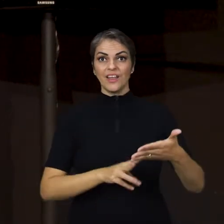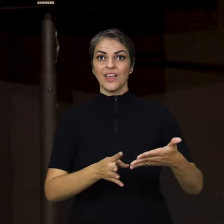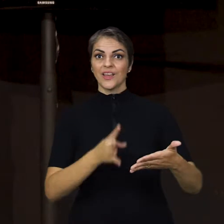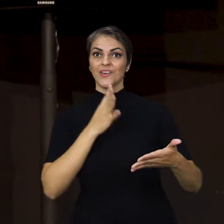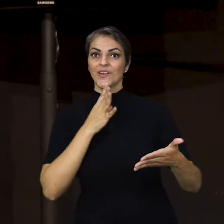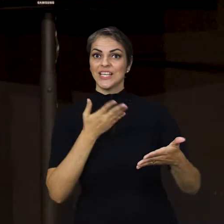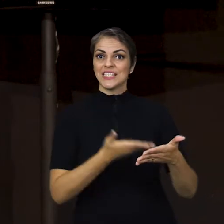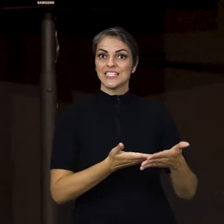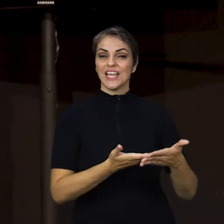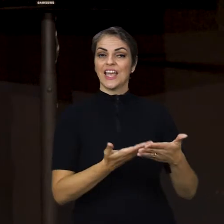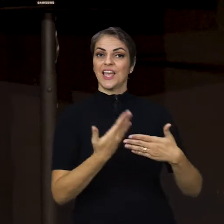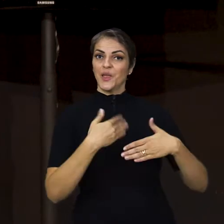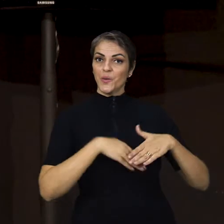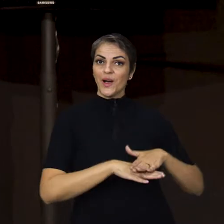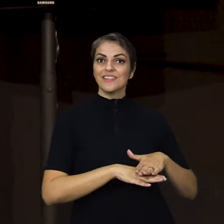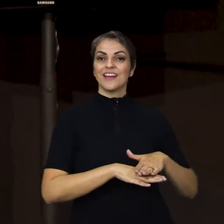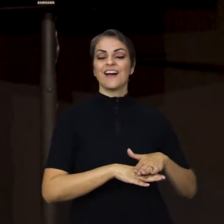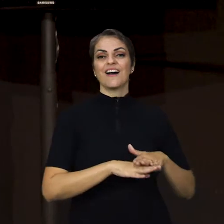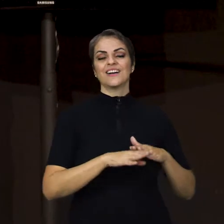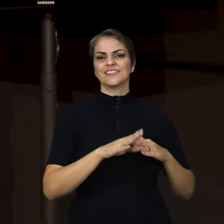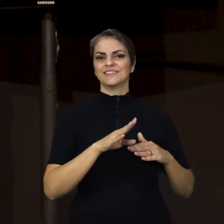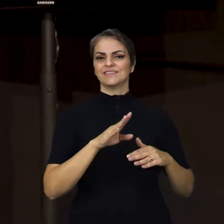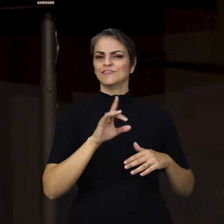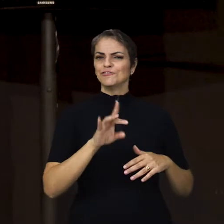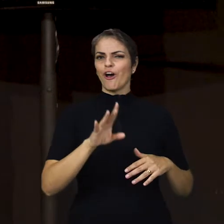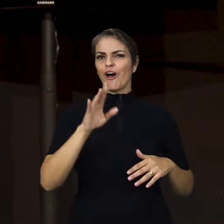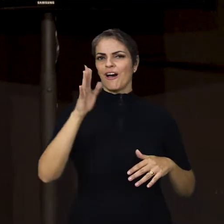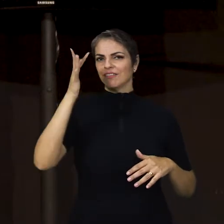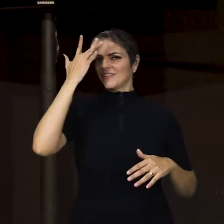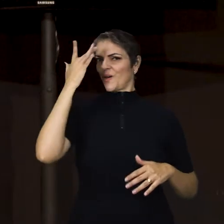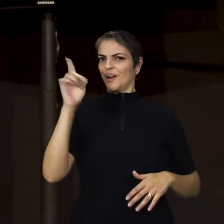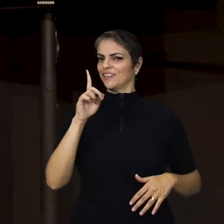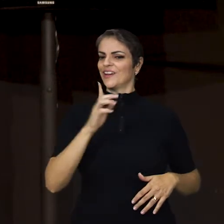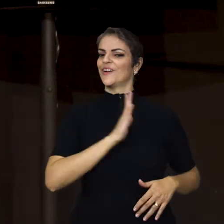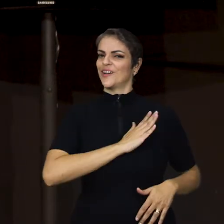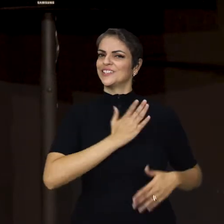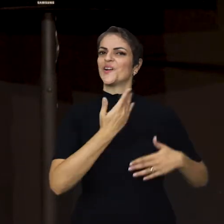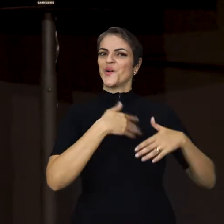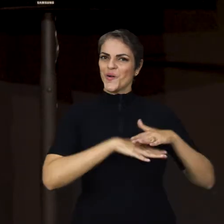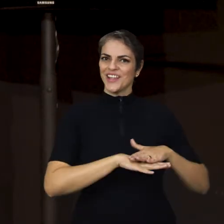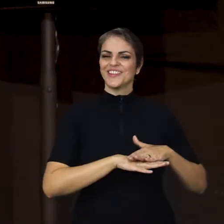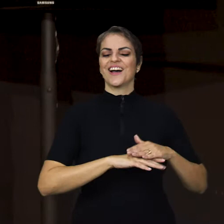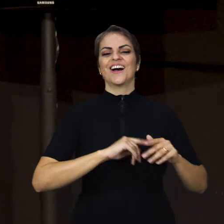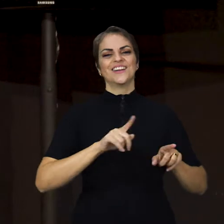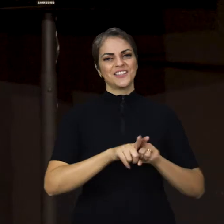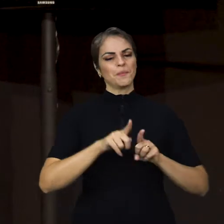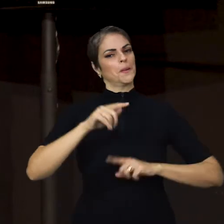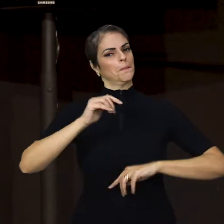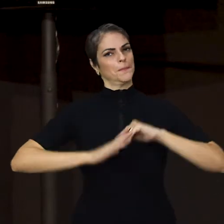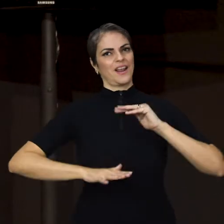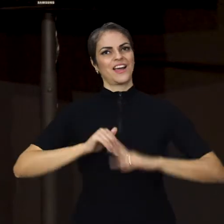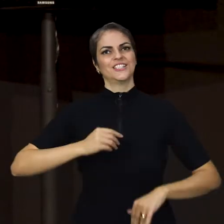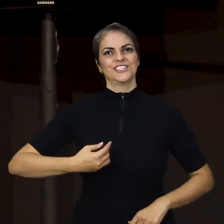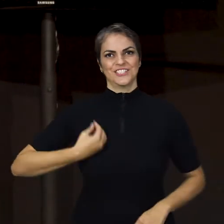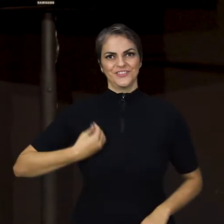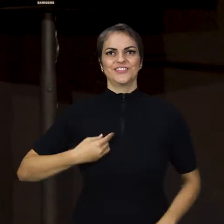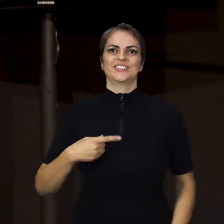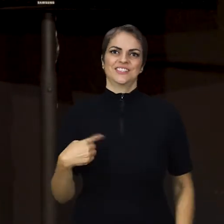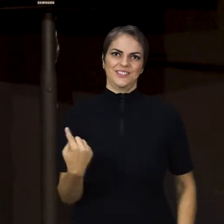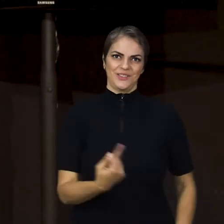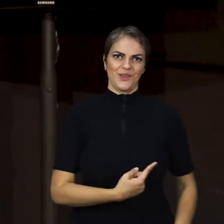conhecê-lo, buscar guardá-lo, não só na mente, mas no coração, e transformá-lo em ações práticas na nossa vida